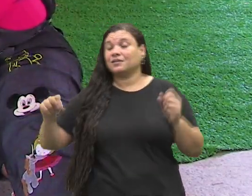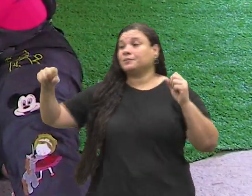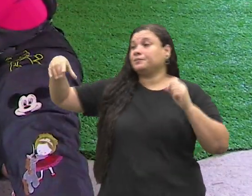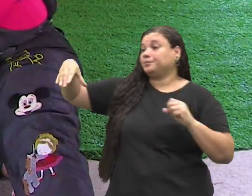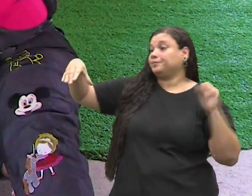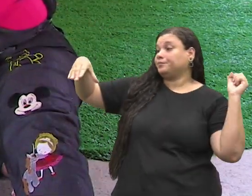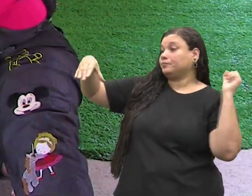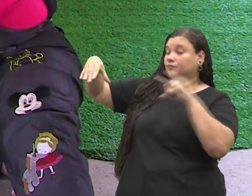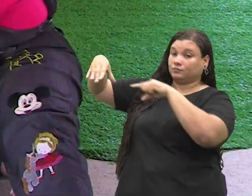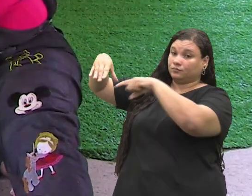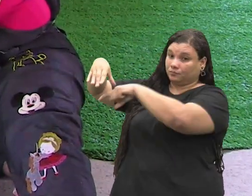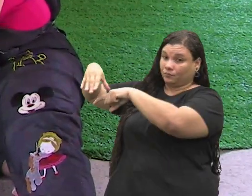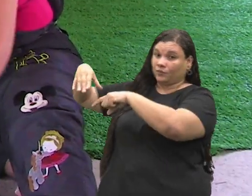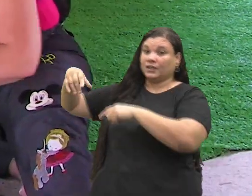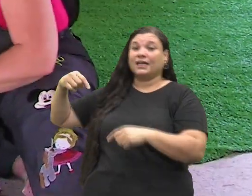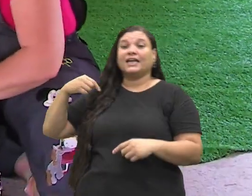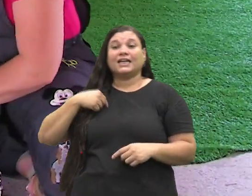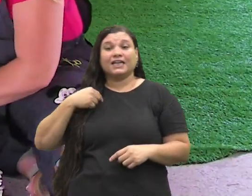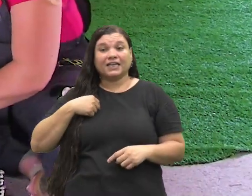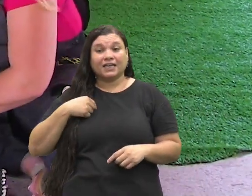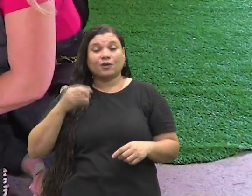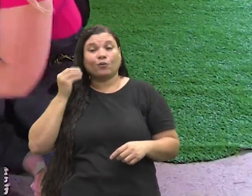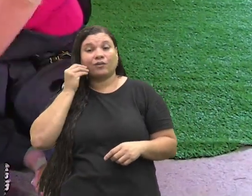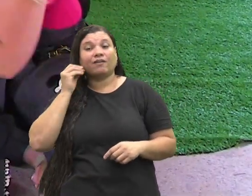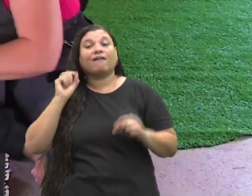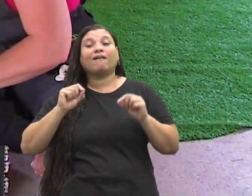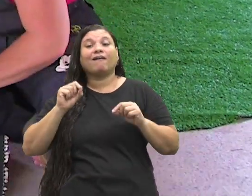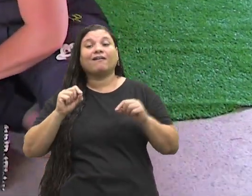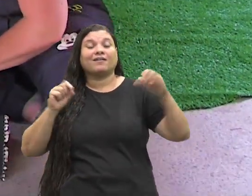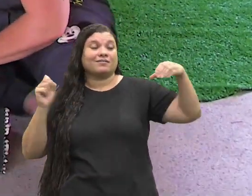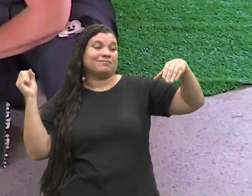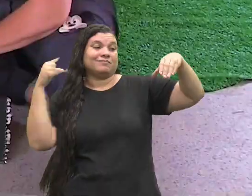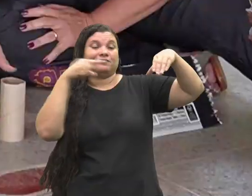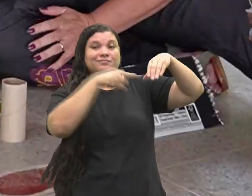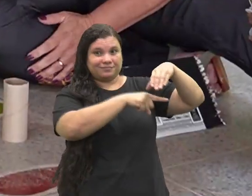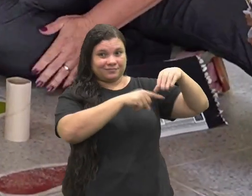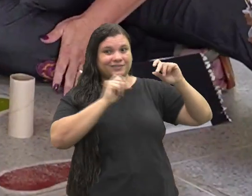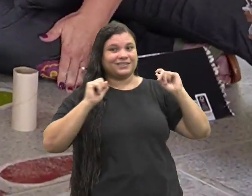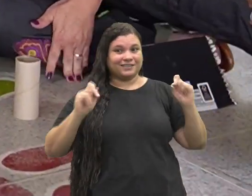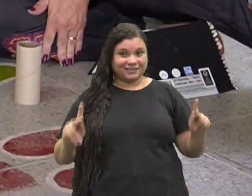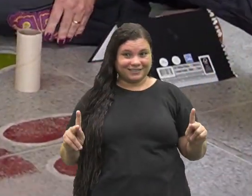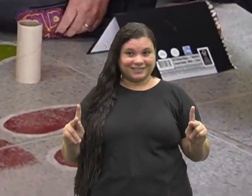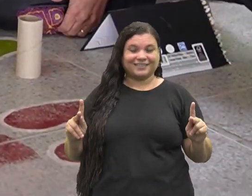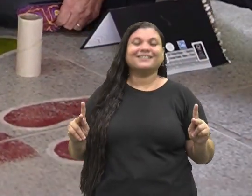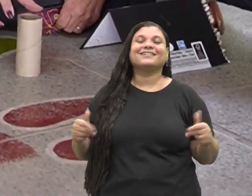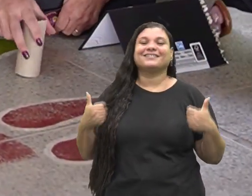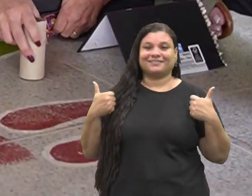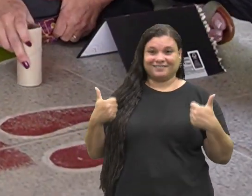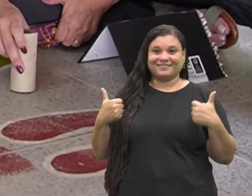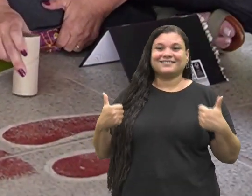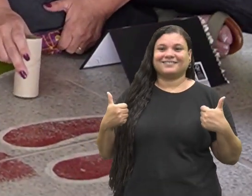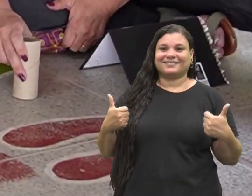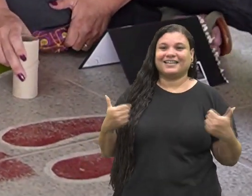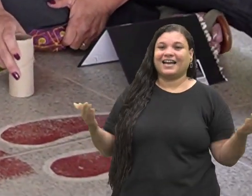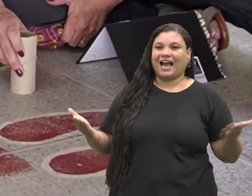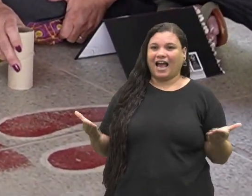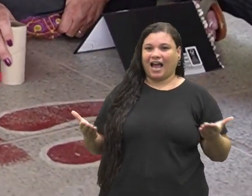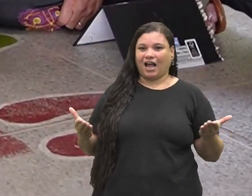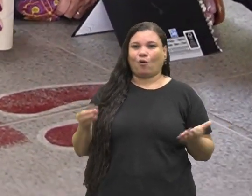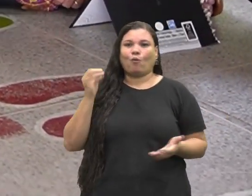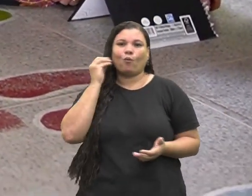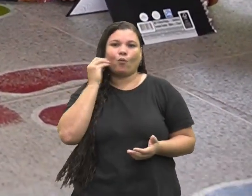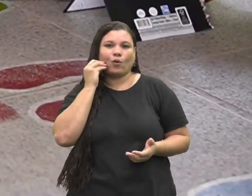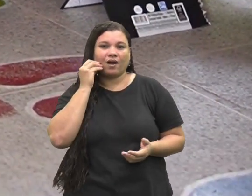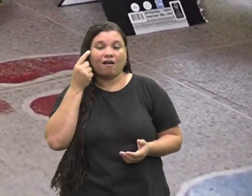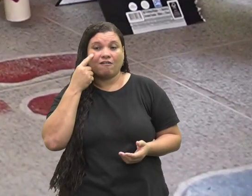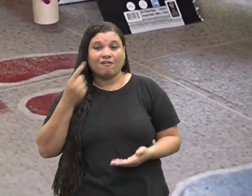fazer o gol lá. Combinado? Então, vamos começar. Pode começar, Gilberto. Deixa eu encostar mais aqui. Sim. Acho que o Gilberto